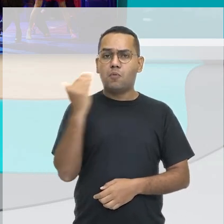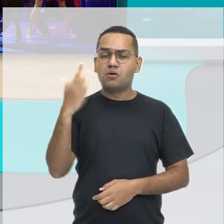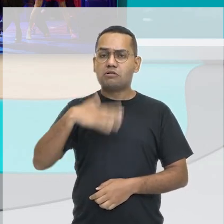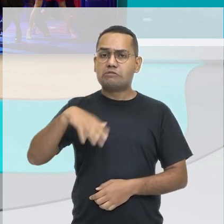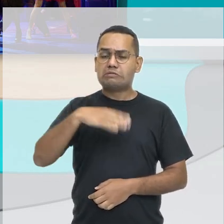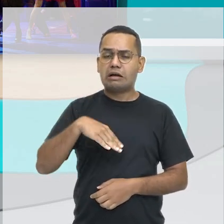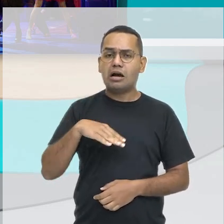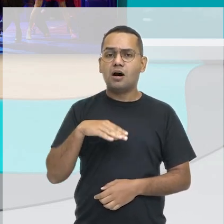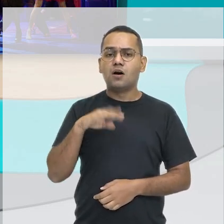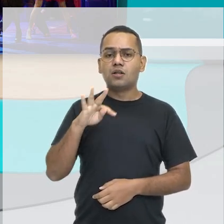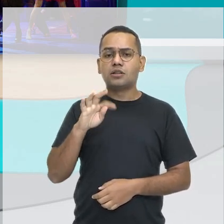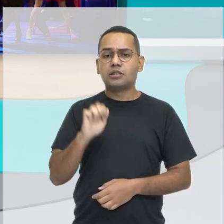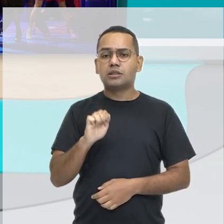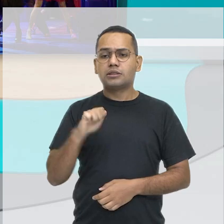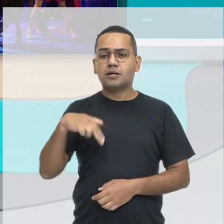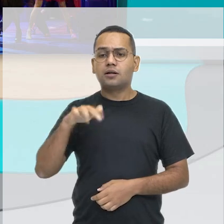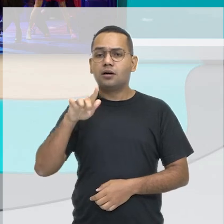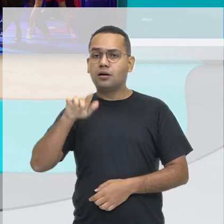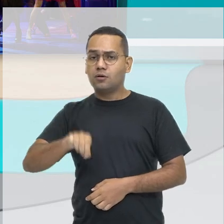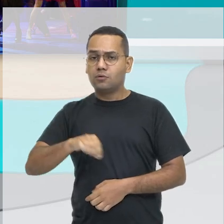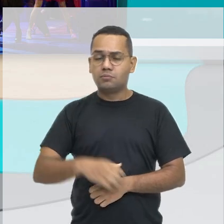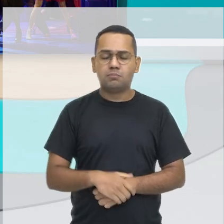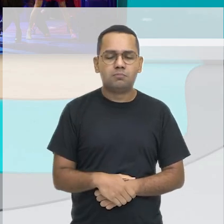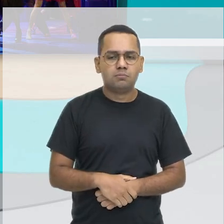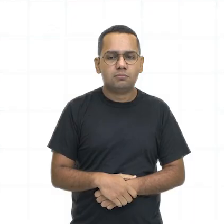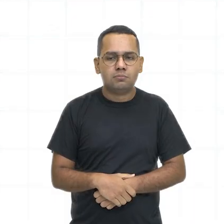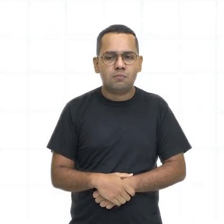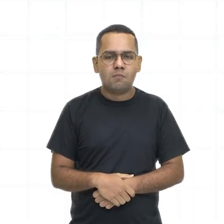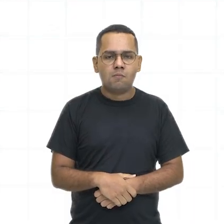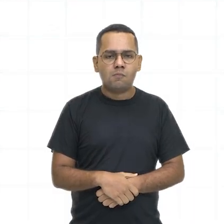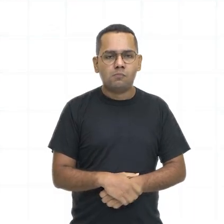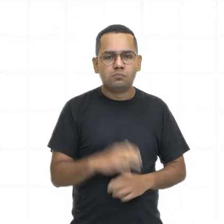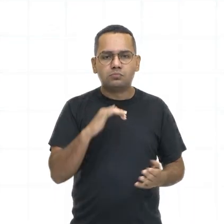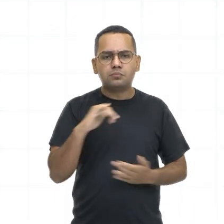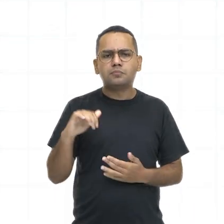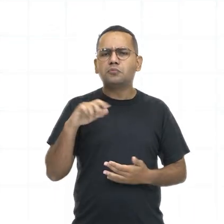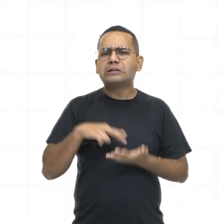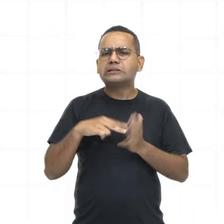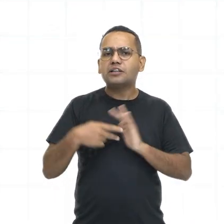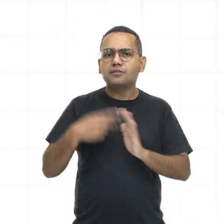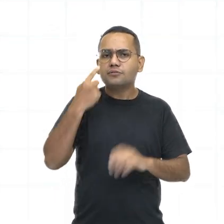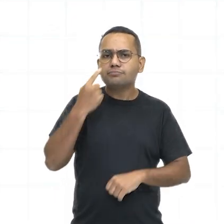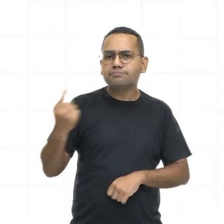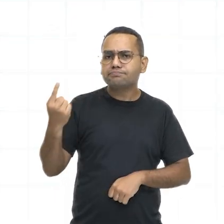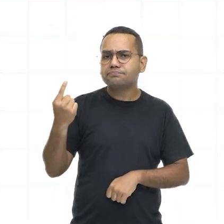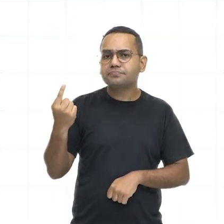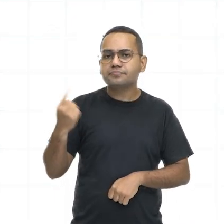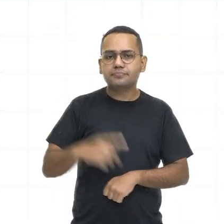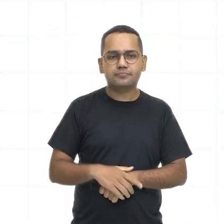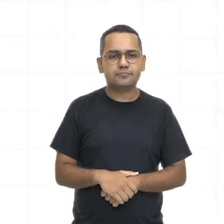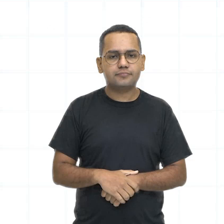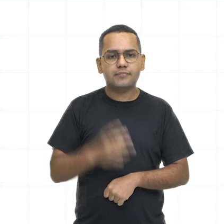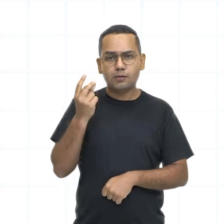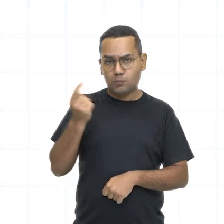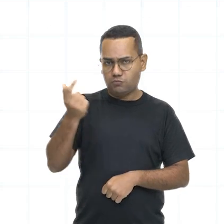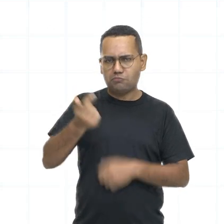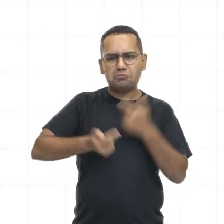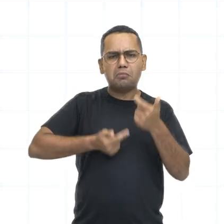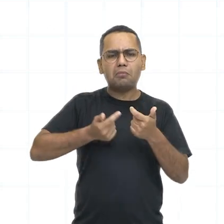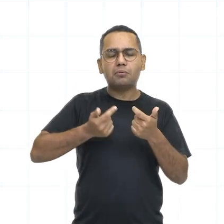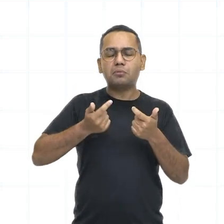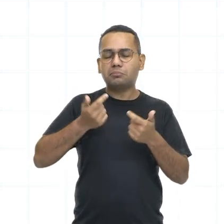e o sonho. Bem, o que é a improvisação no teatro? É uma prática que permite